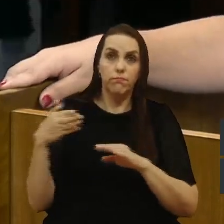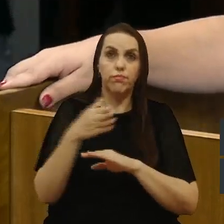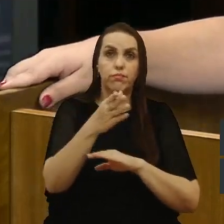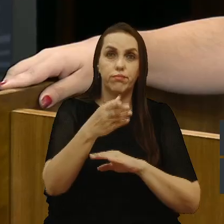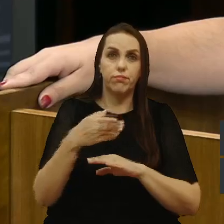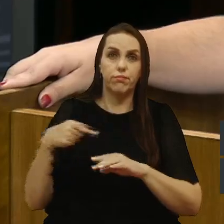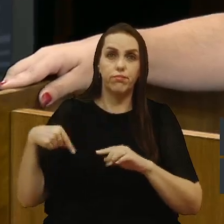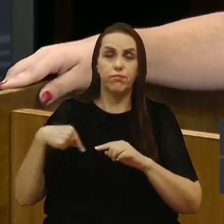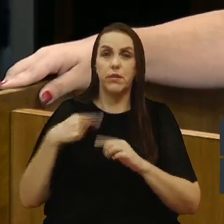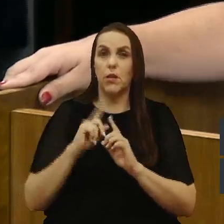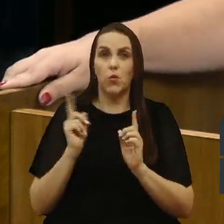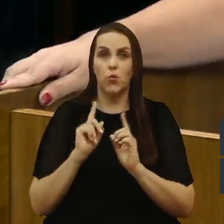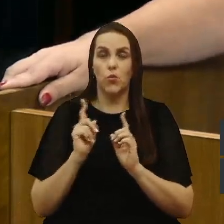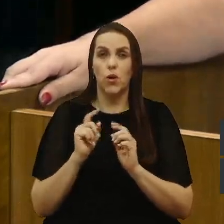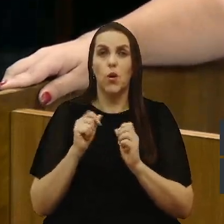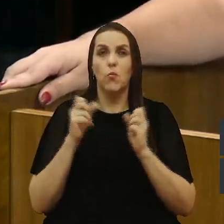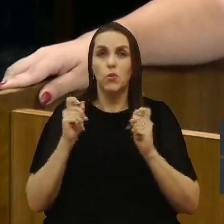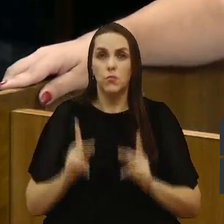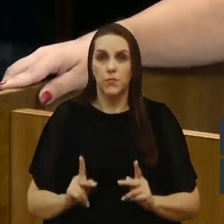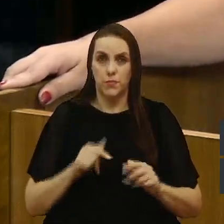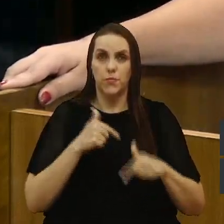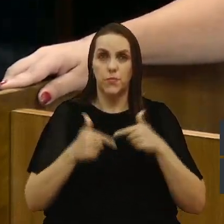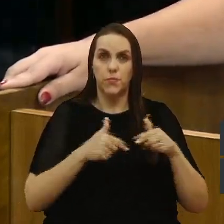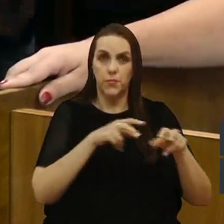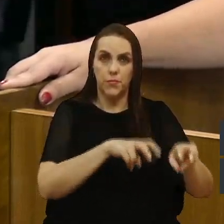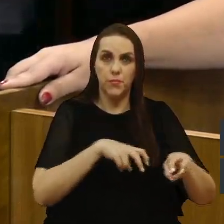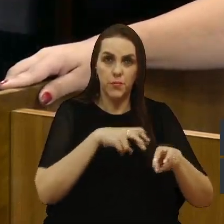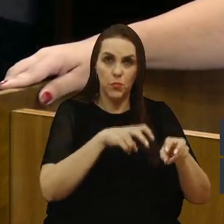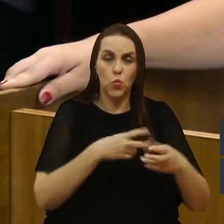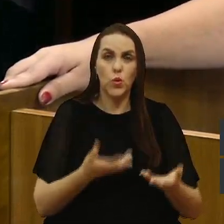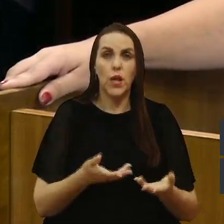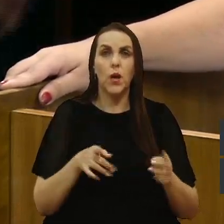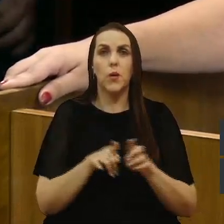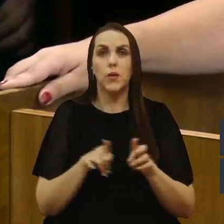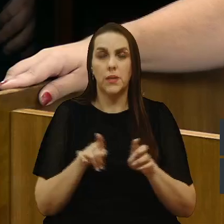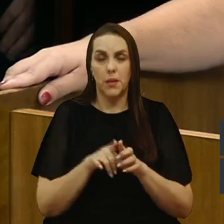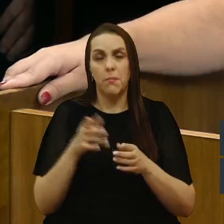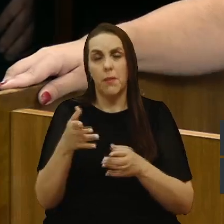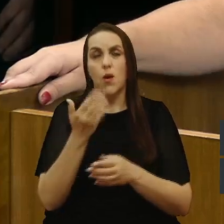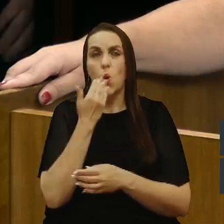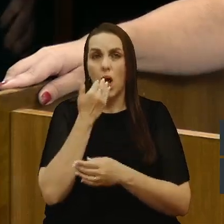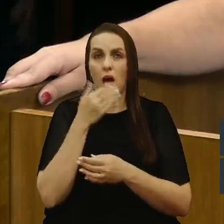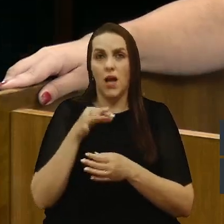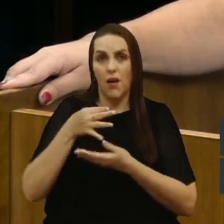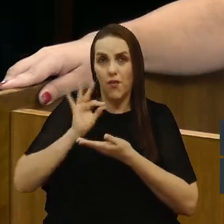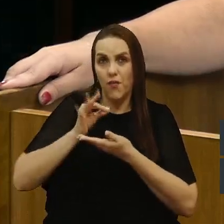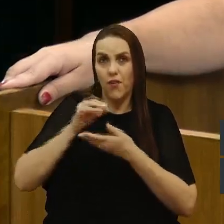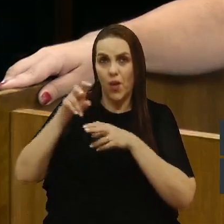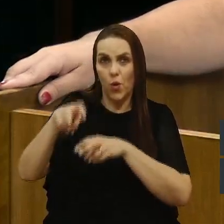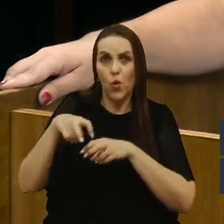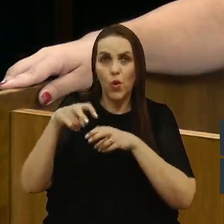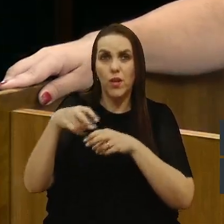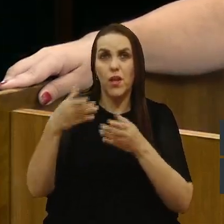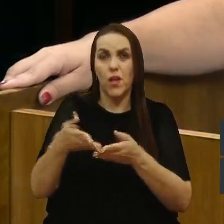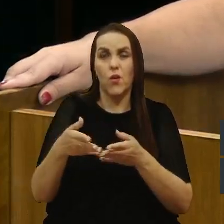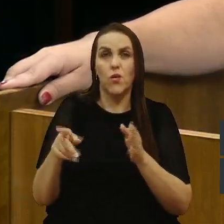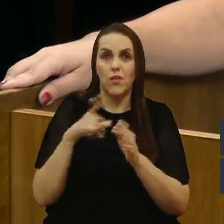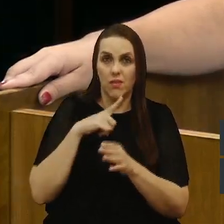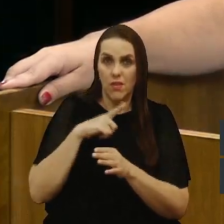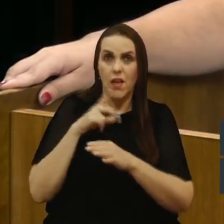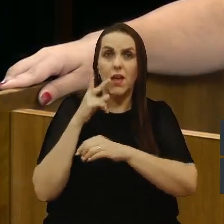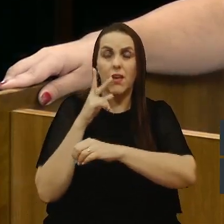Porém, tem muitos produtores rurais, tem esse empreendimento da família Pese, um café colonial, que tem uma parte de